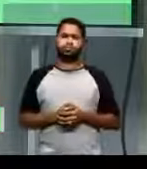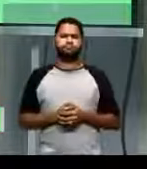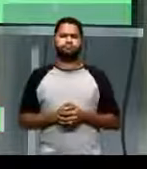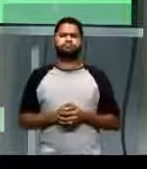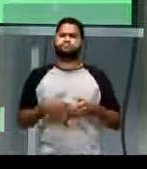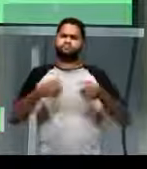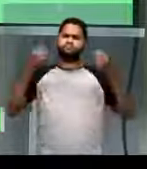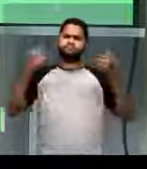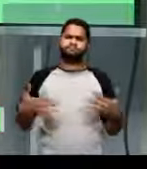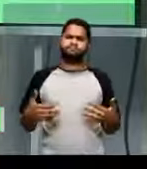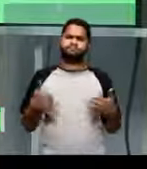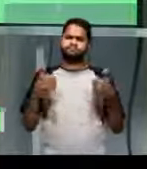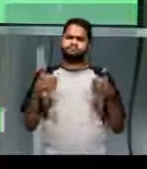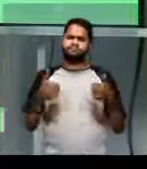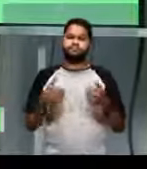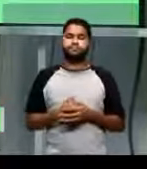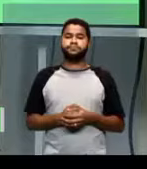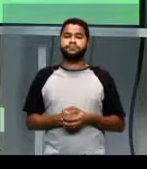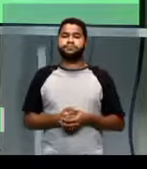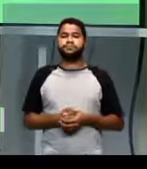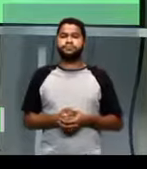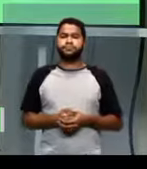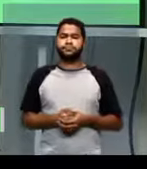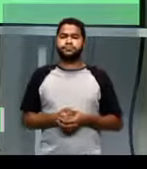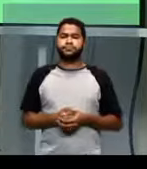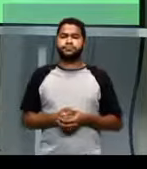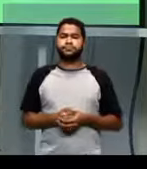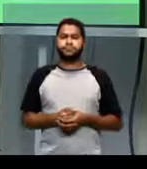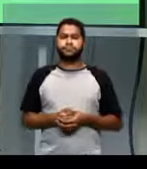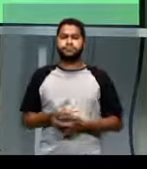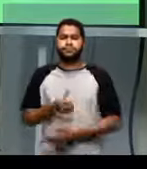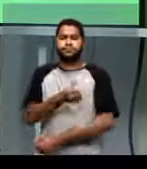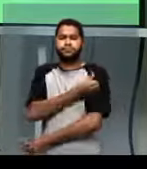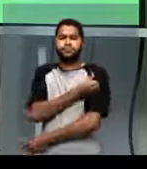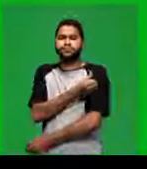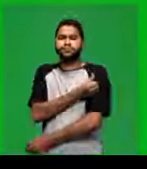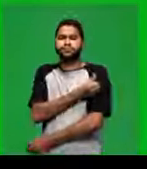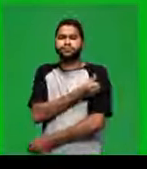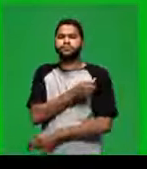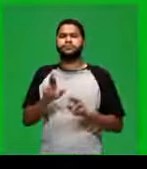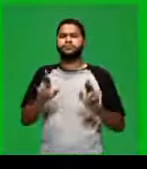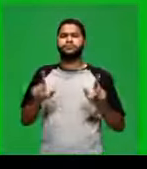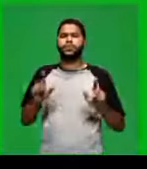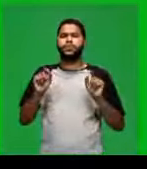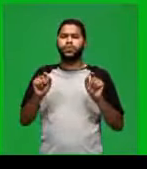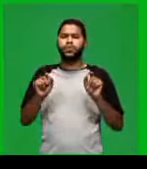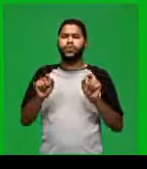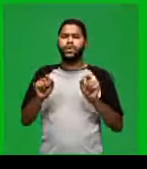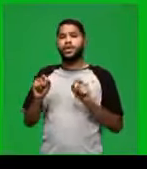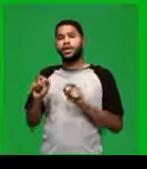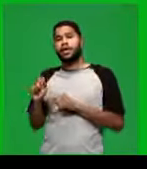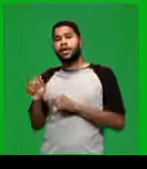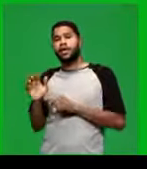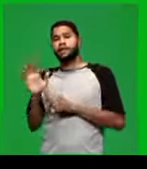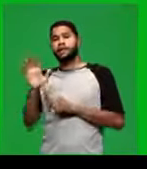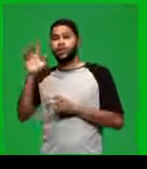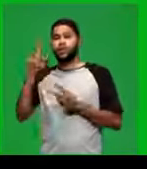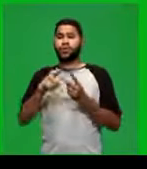bem esclarecido então, professora. Sexto ano, qual é a diferença entre evaporação e